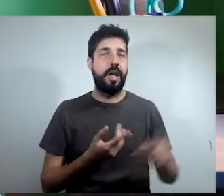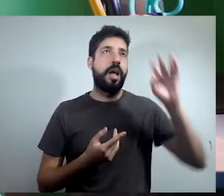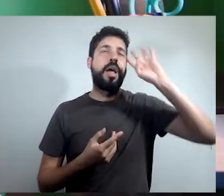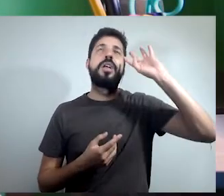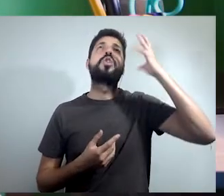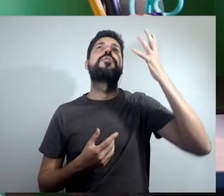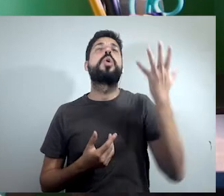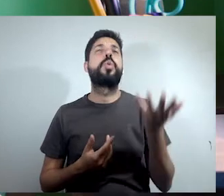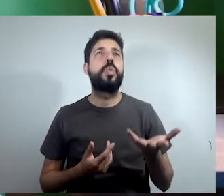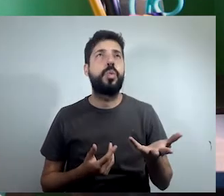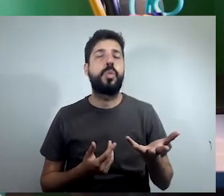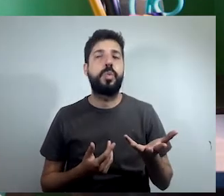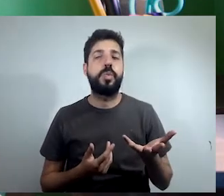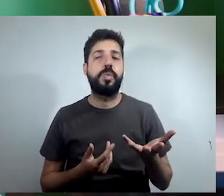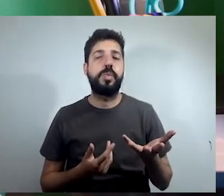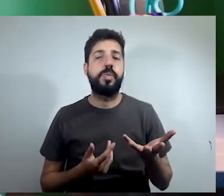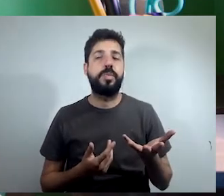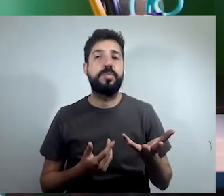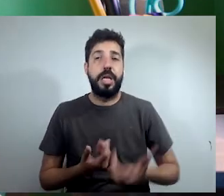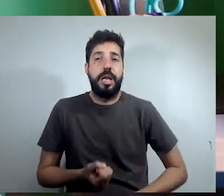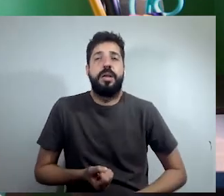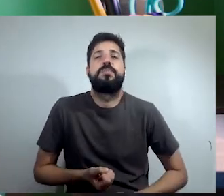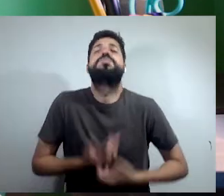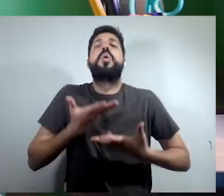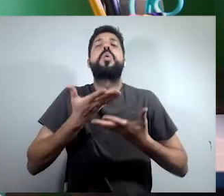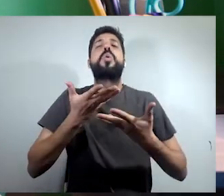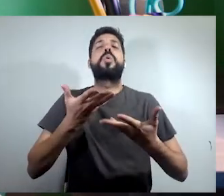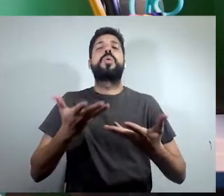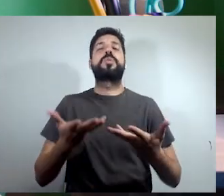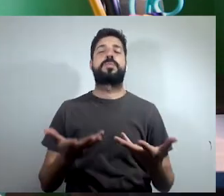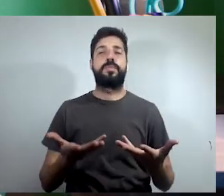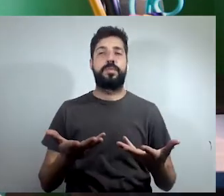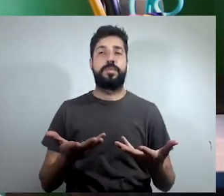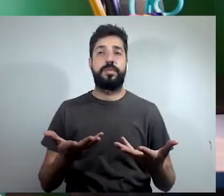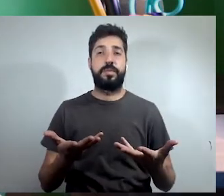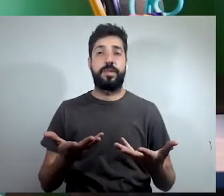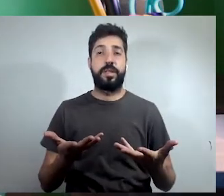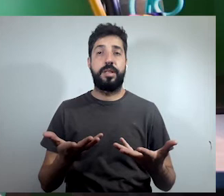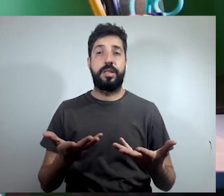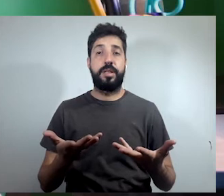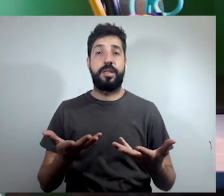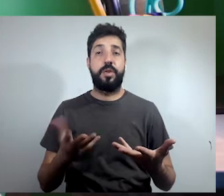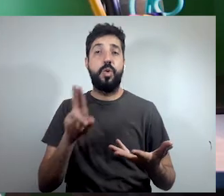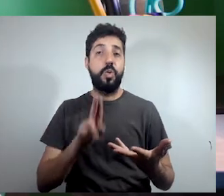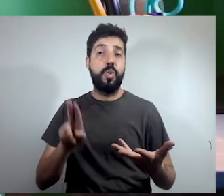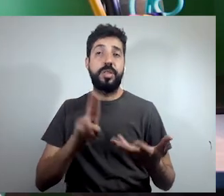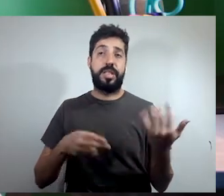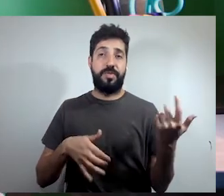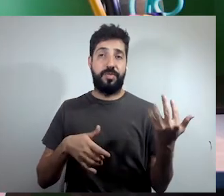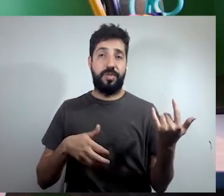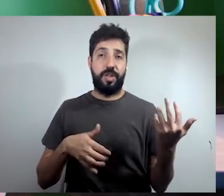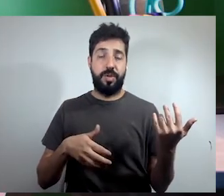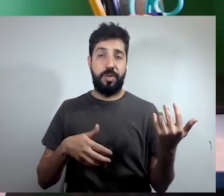resolveu então se expressar através das notas musicais de um violão.